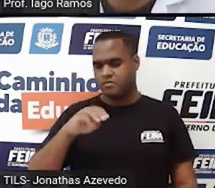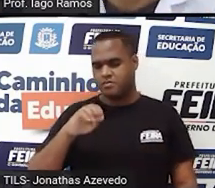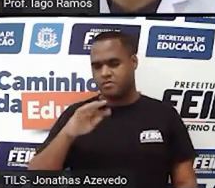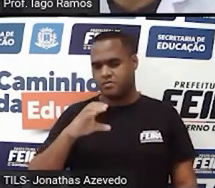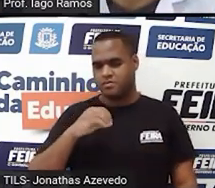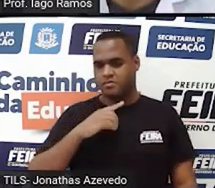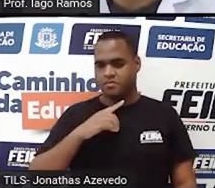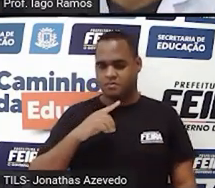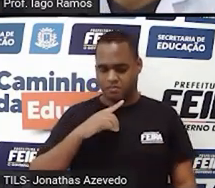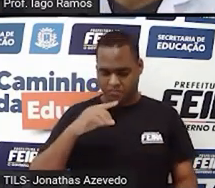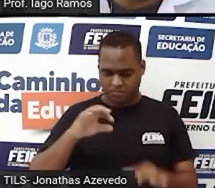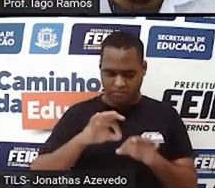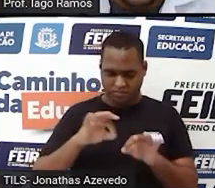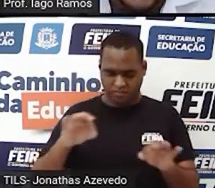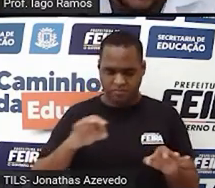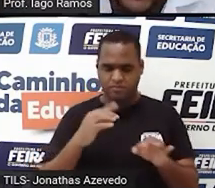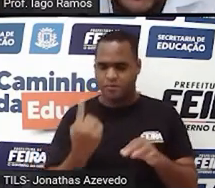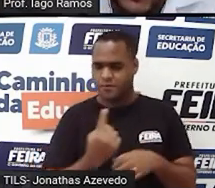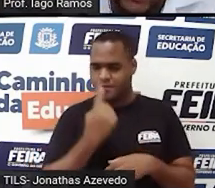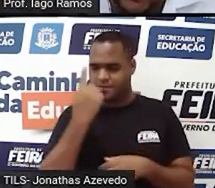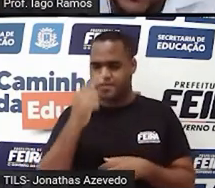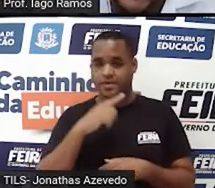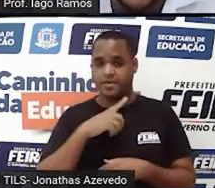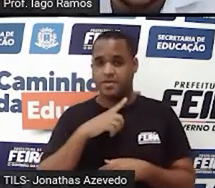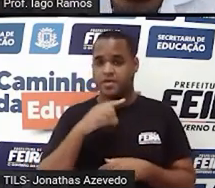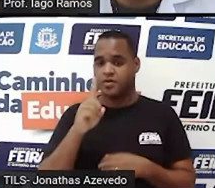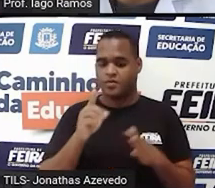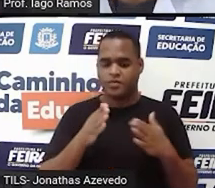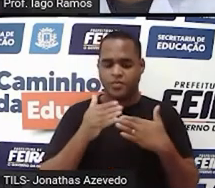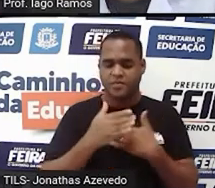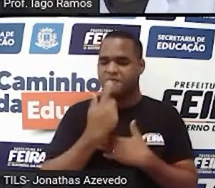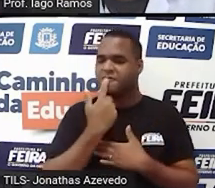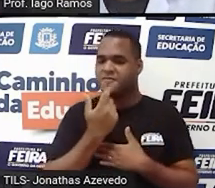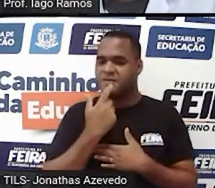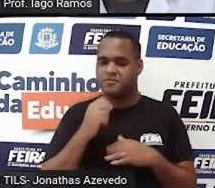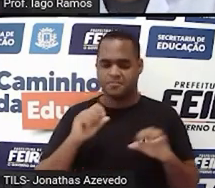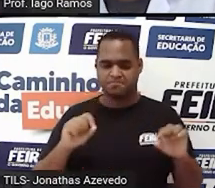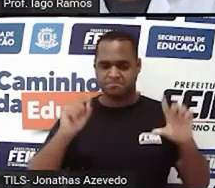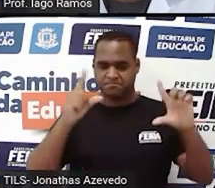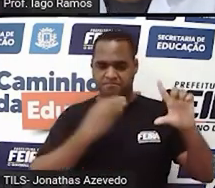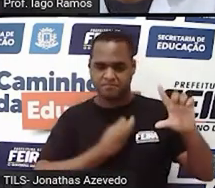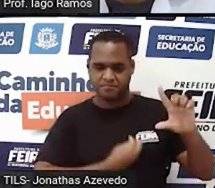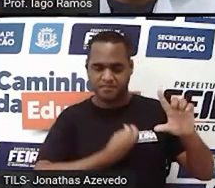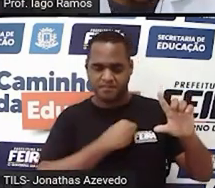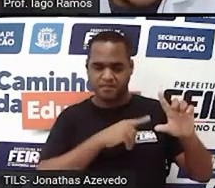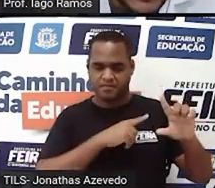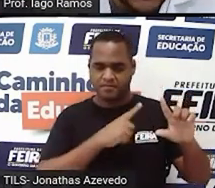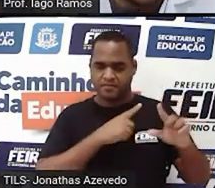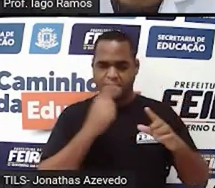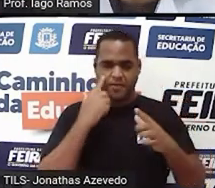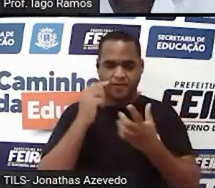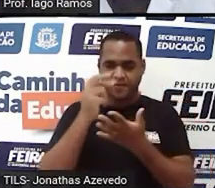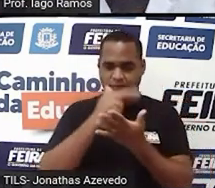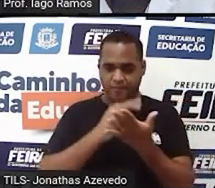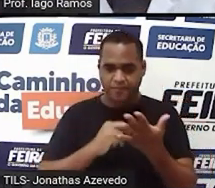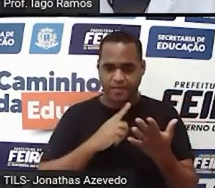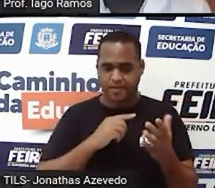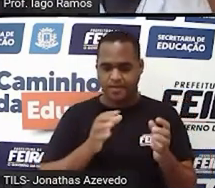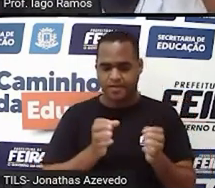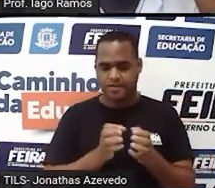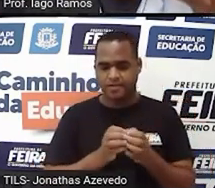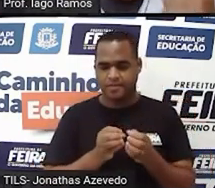largura e altura são por exemplo esse cubo Zinho vermelho que aparecer na tela né da figura do dado